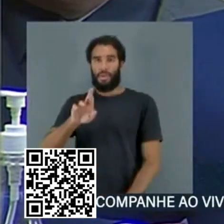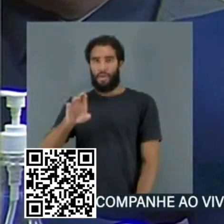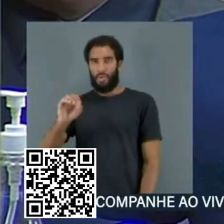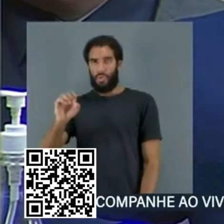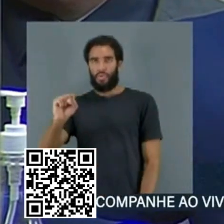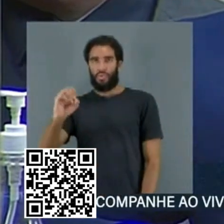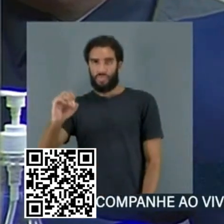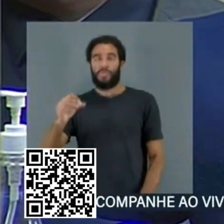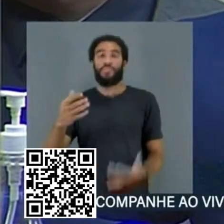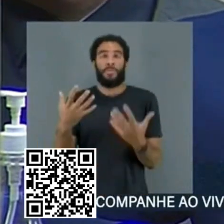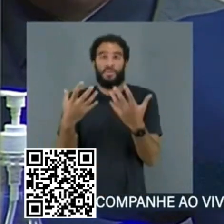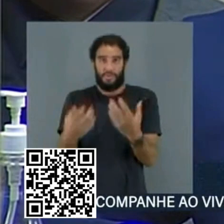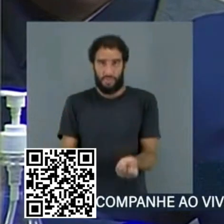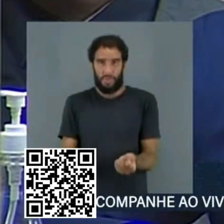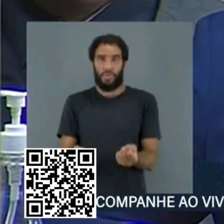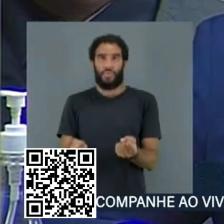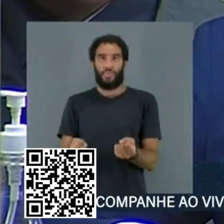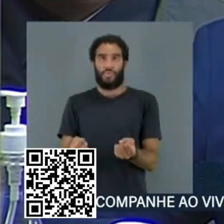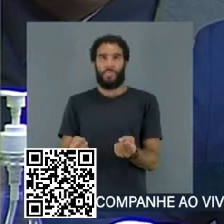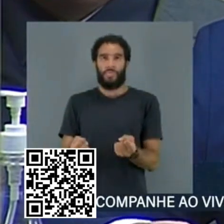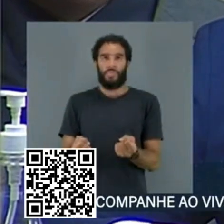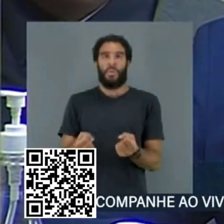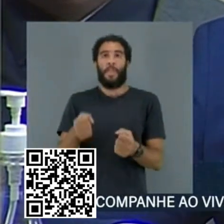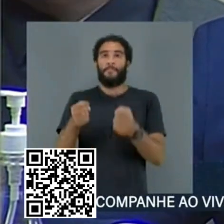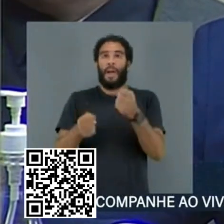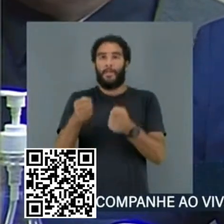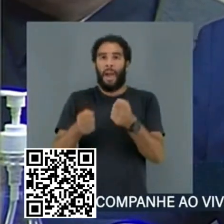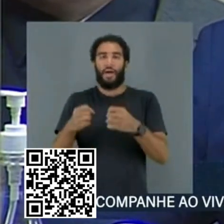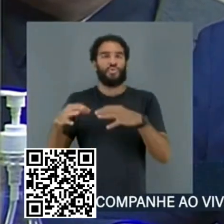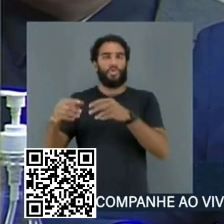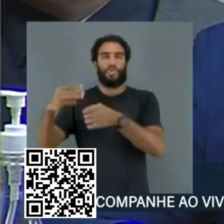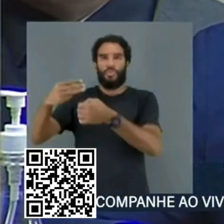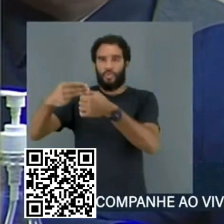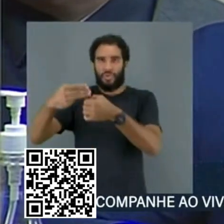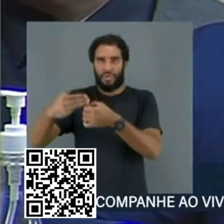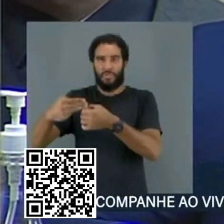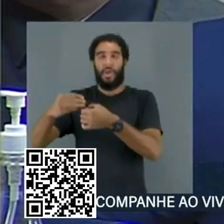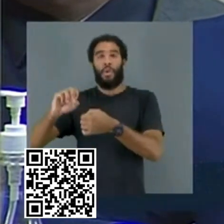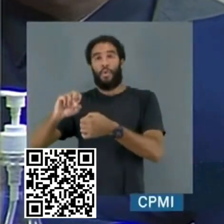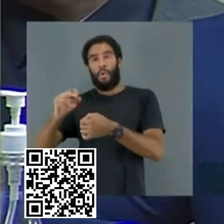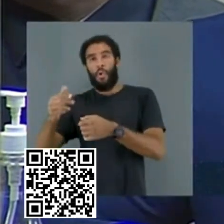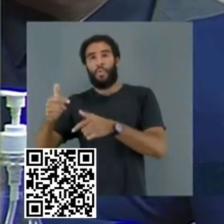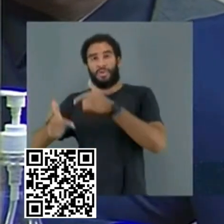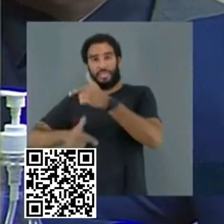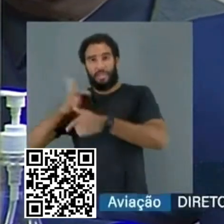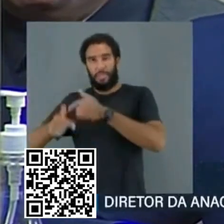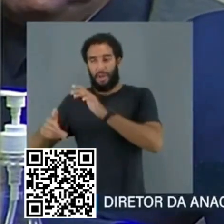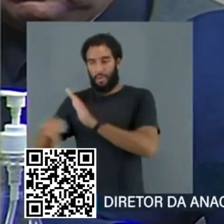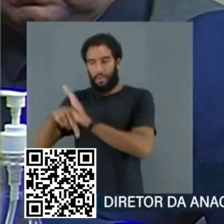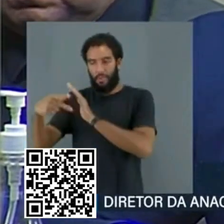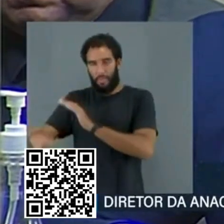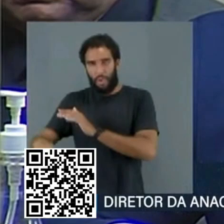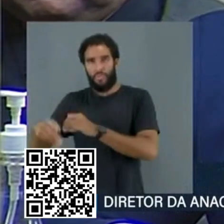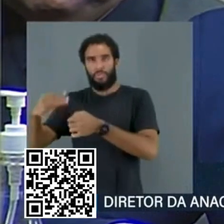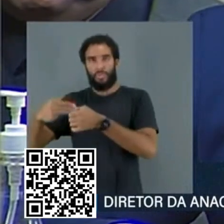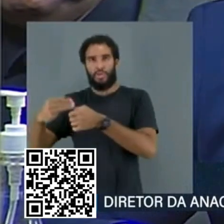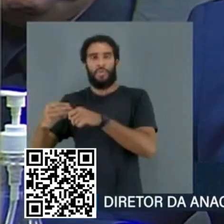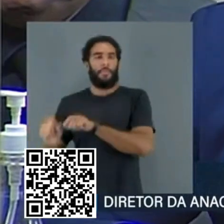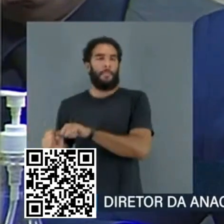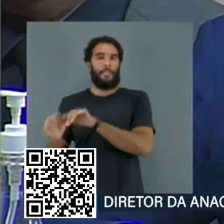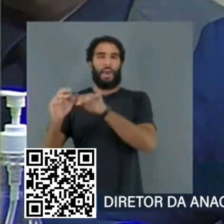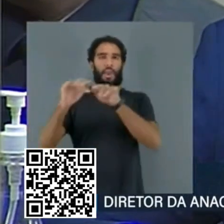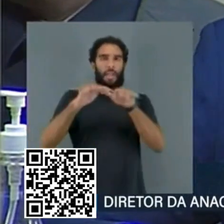autorizou todas as frotas municipais ou a serviço dos municípios e